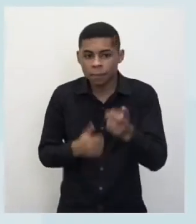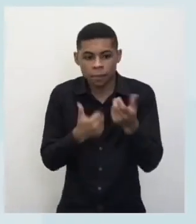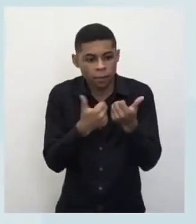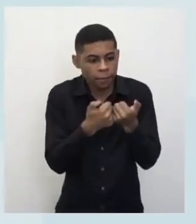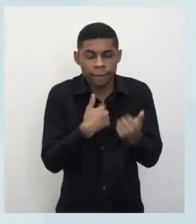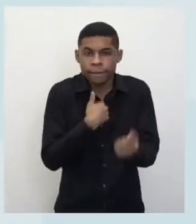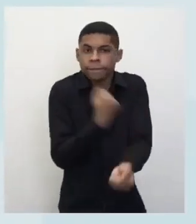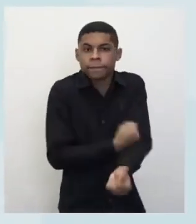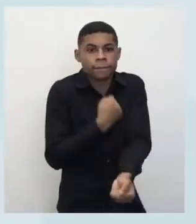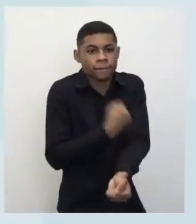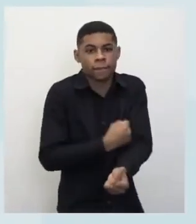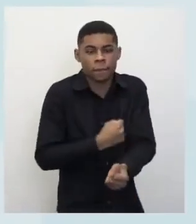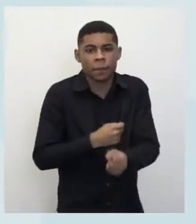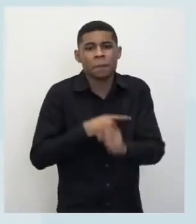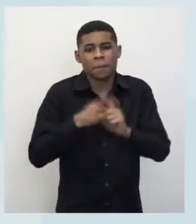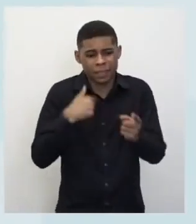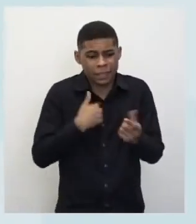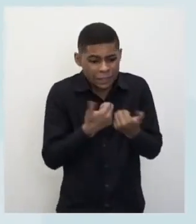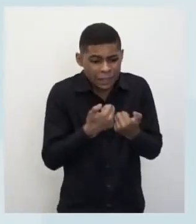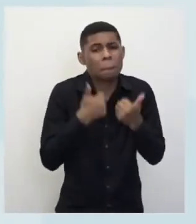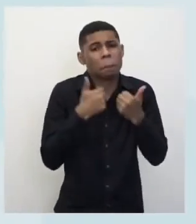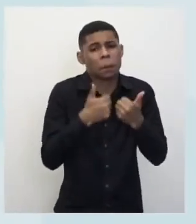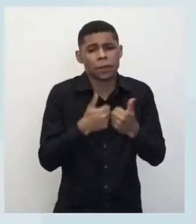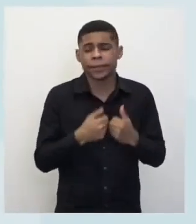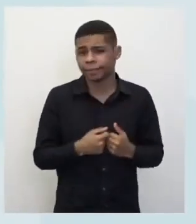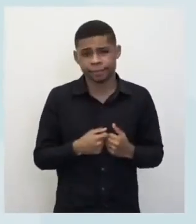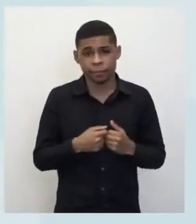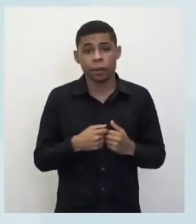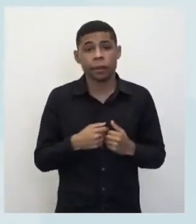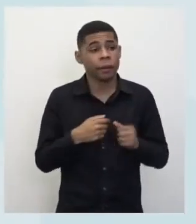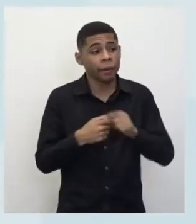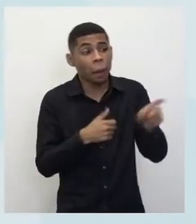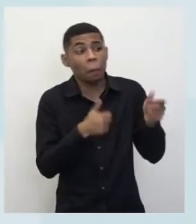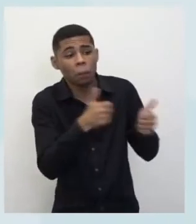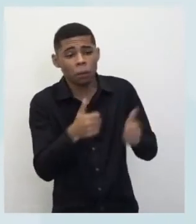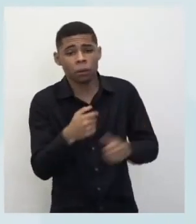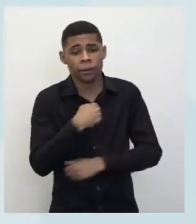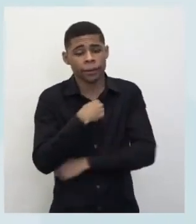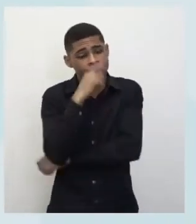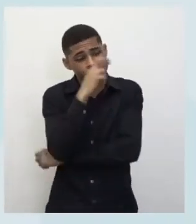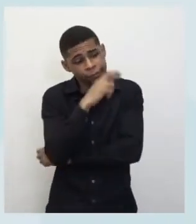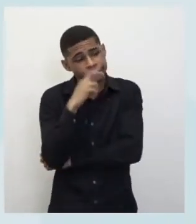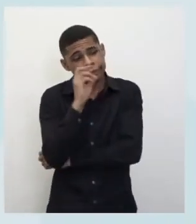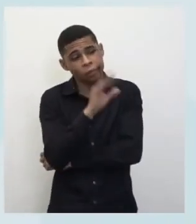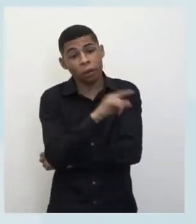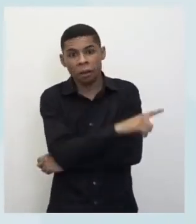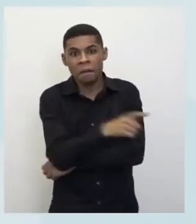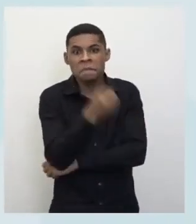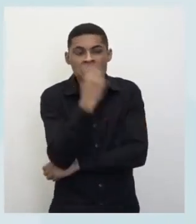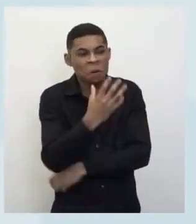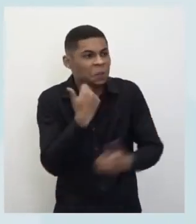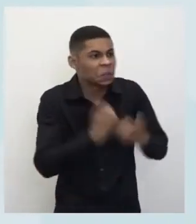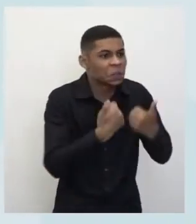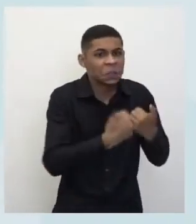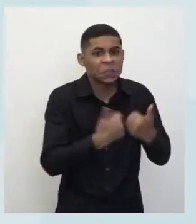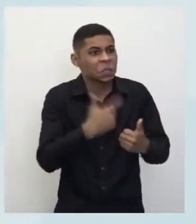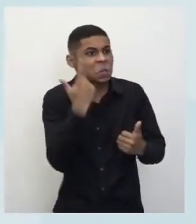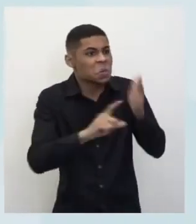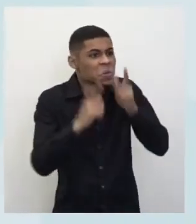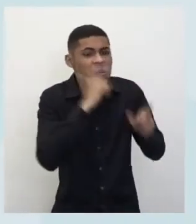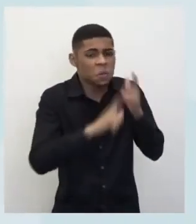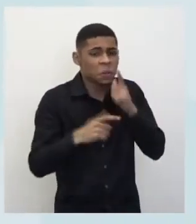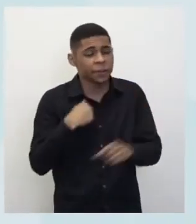videogame, mas não era um bom jogador e ficava de lado observando enquanto meus amigos, que eram bons, zeravam todos